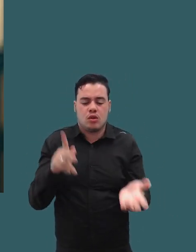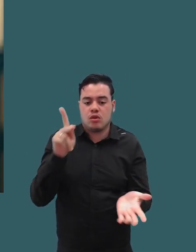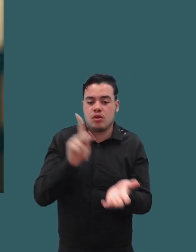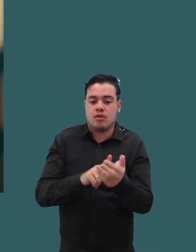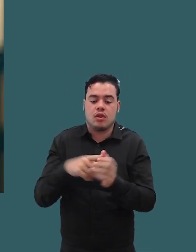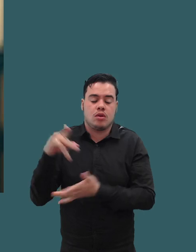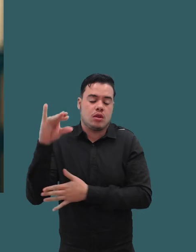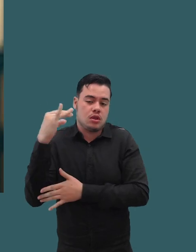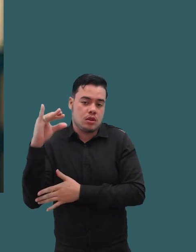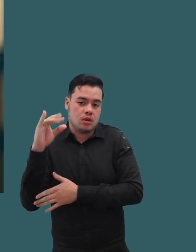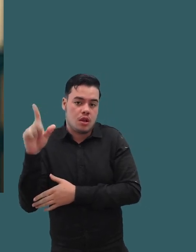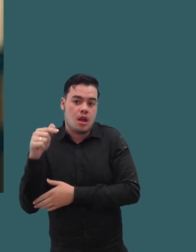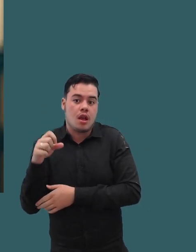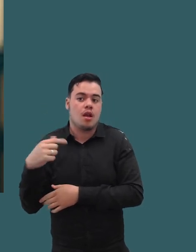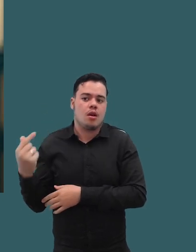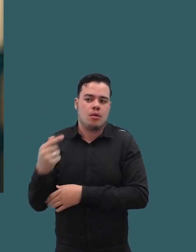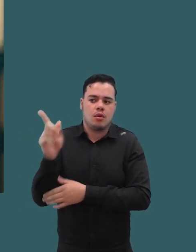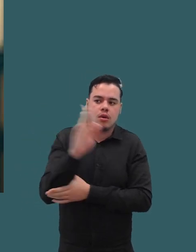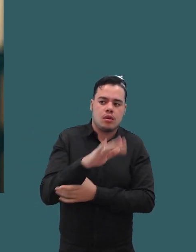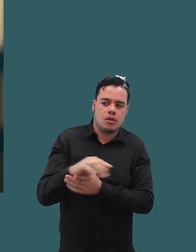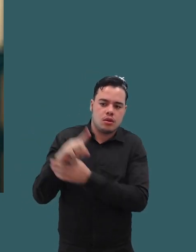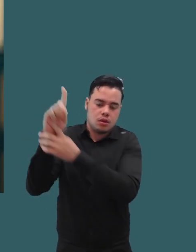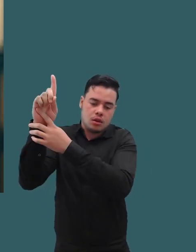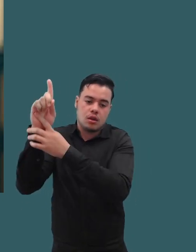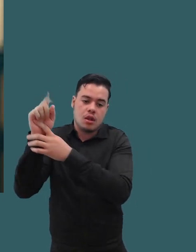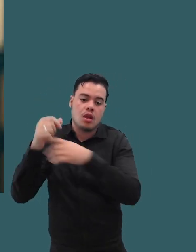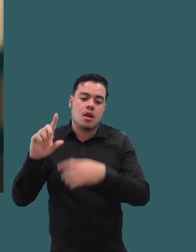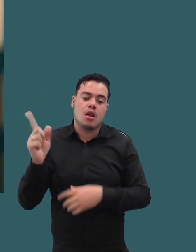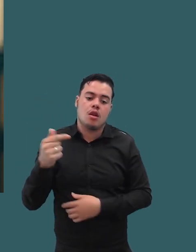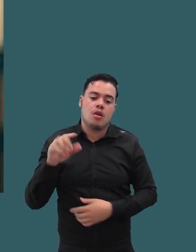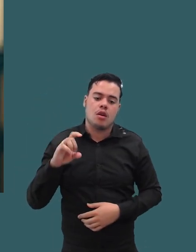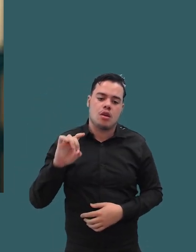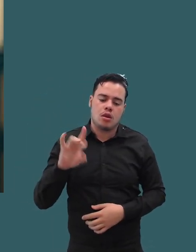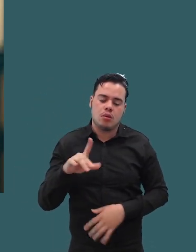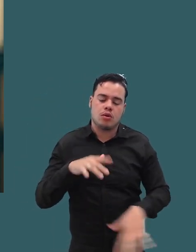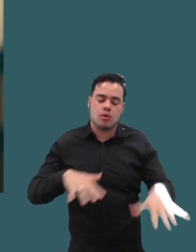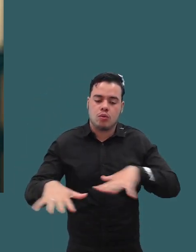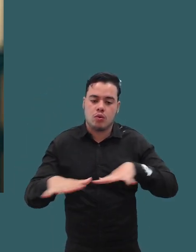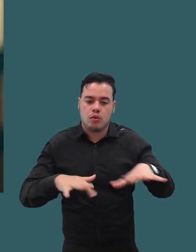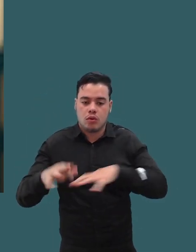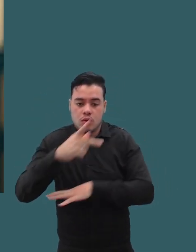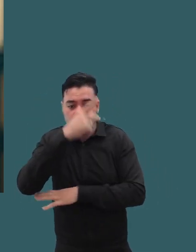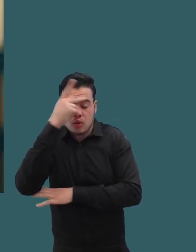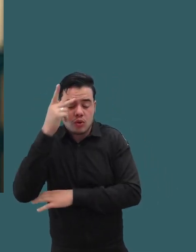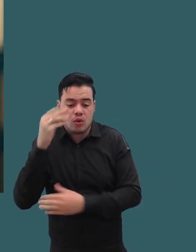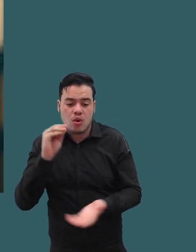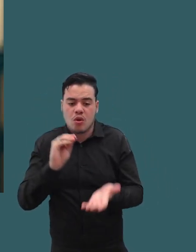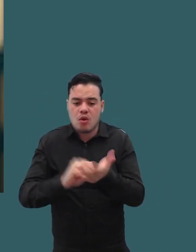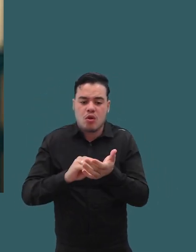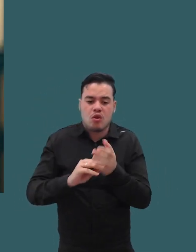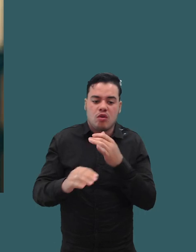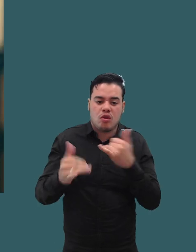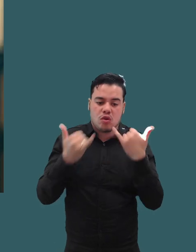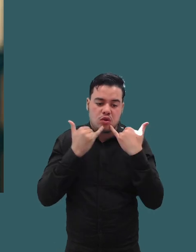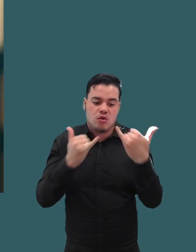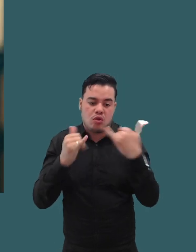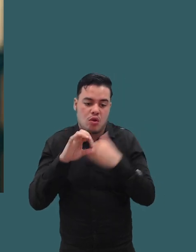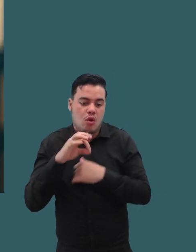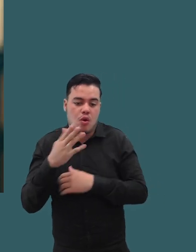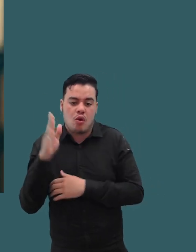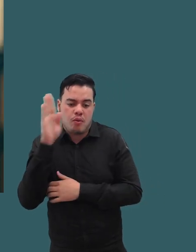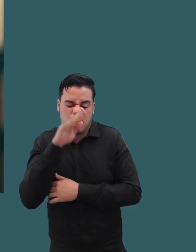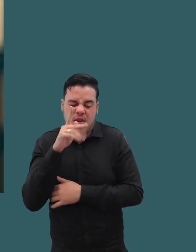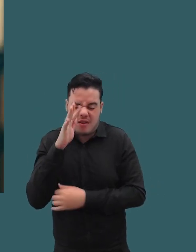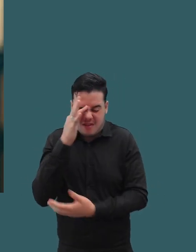importante destacar que não se trata de um movimento que reúne apenas pessoas desinformadas ou de má fé,